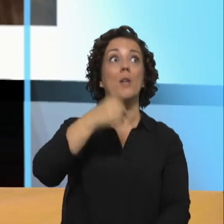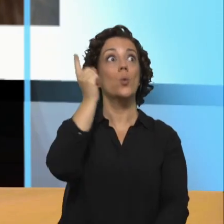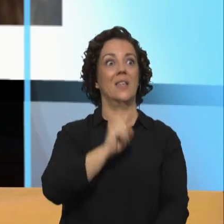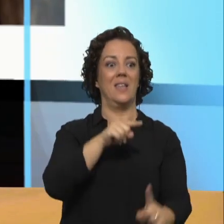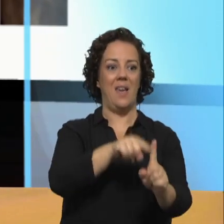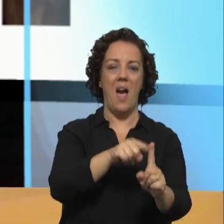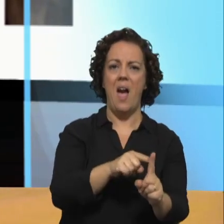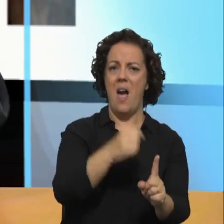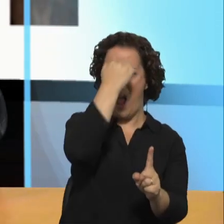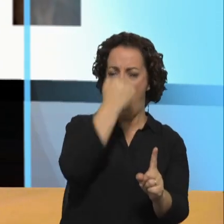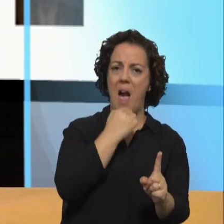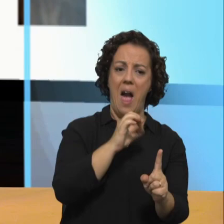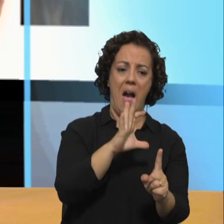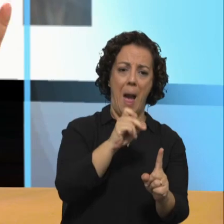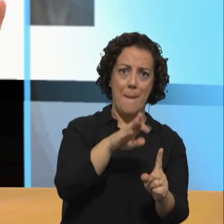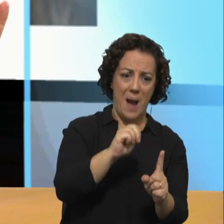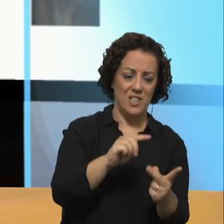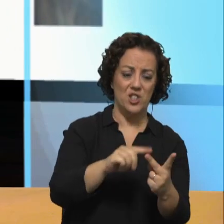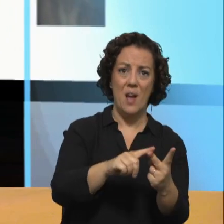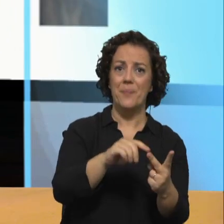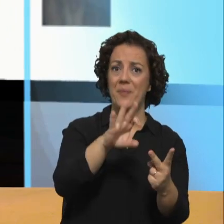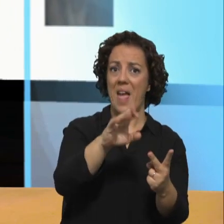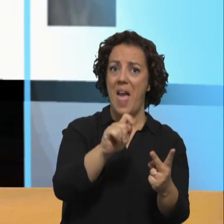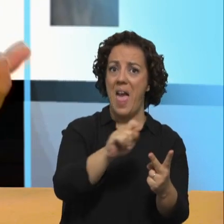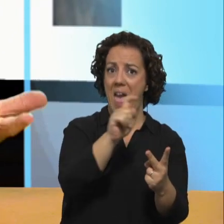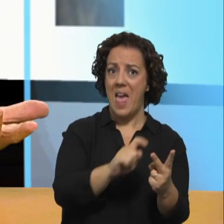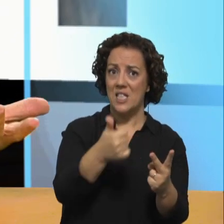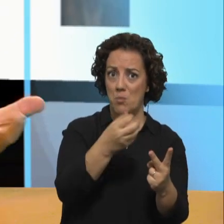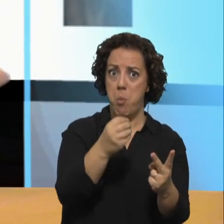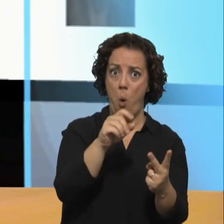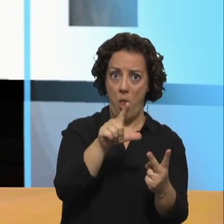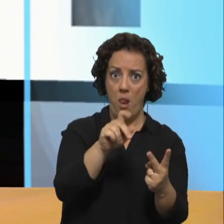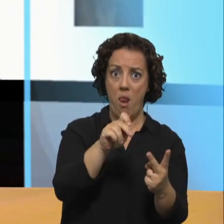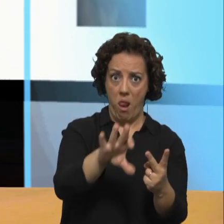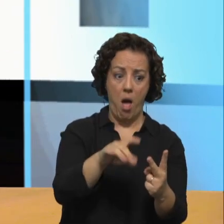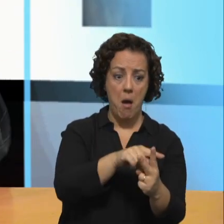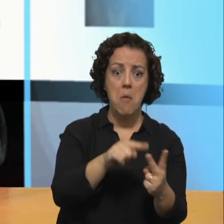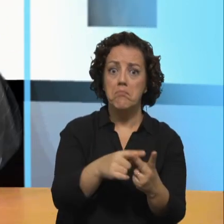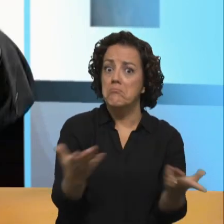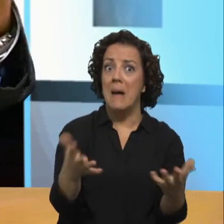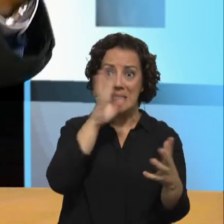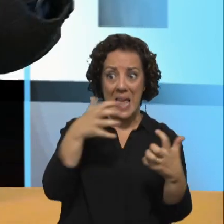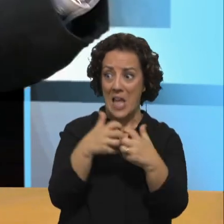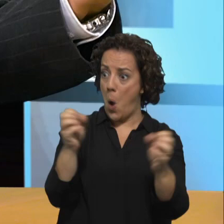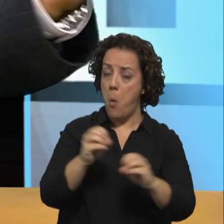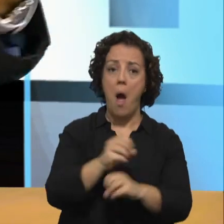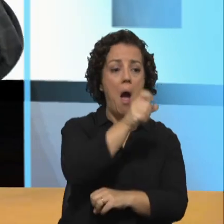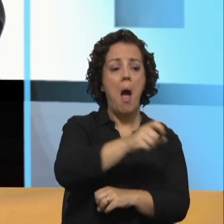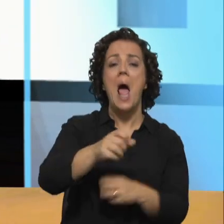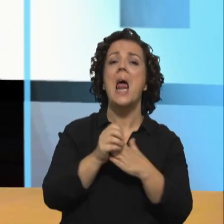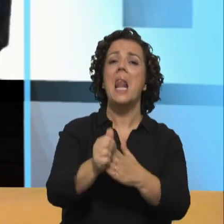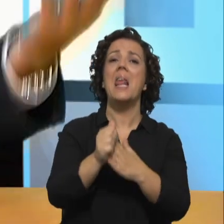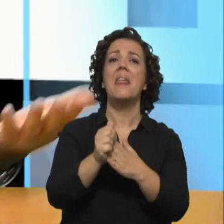Hezbollah não tiverem guerra a fazer, deixam de ter cabimento. Os seus líderes não podem já viver